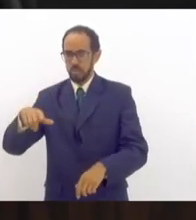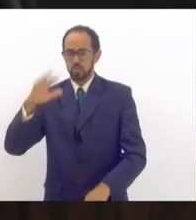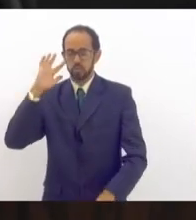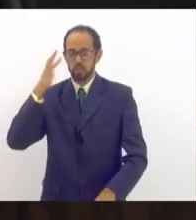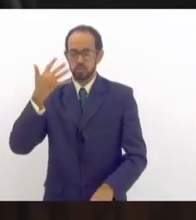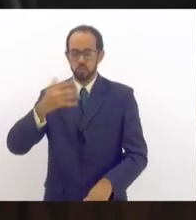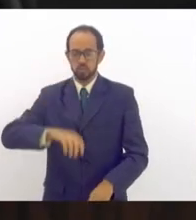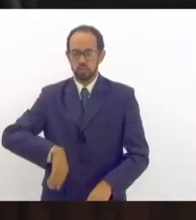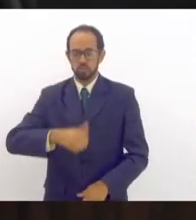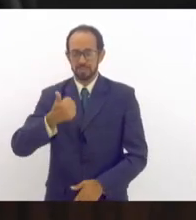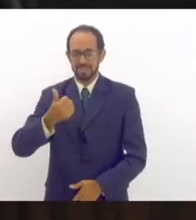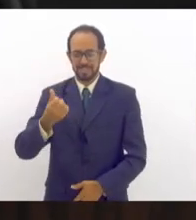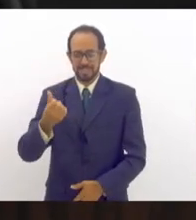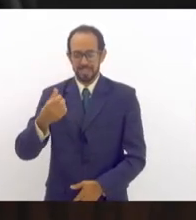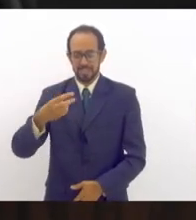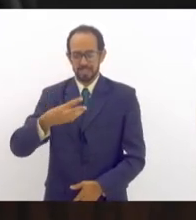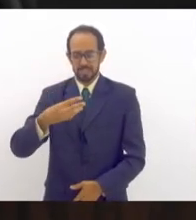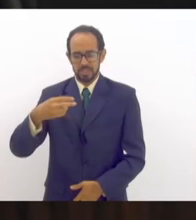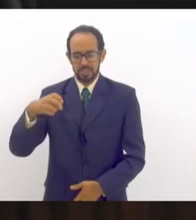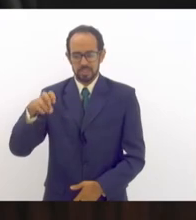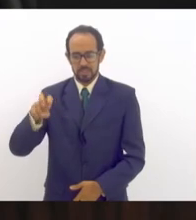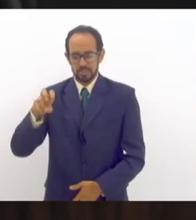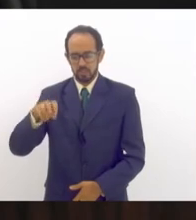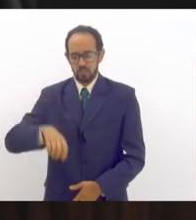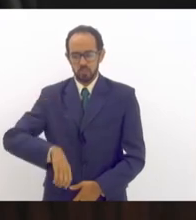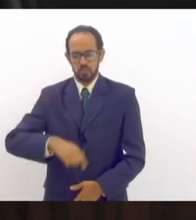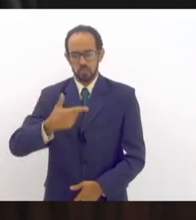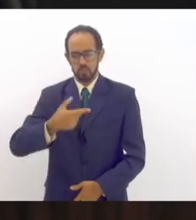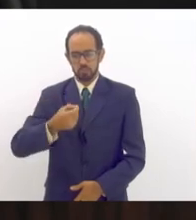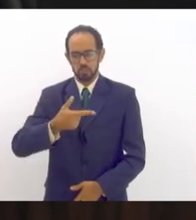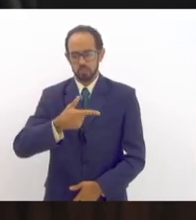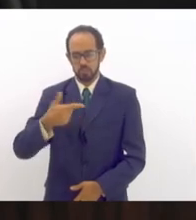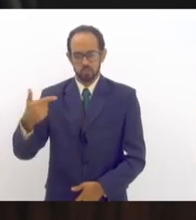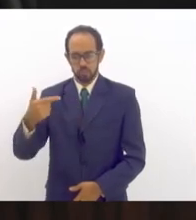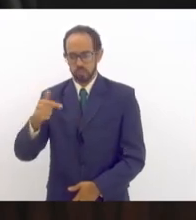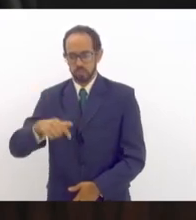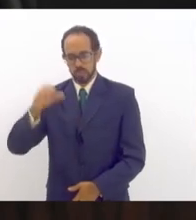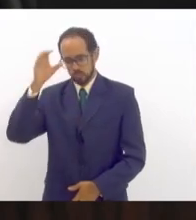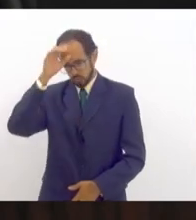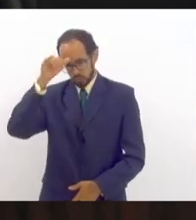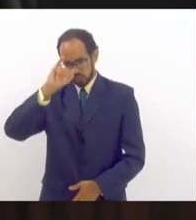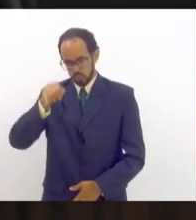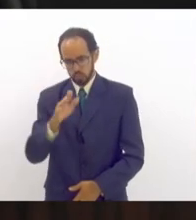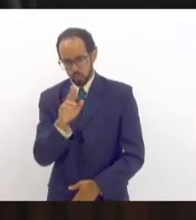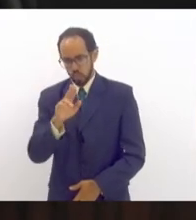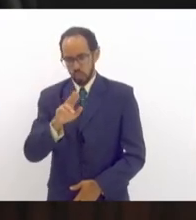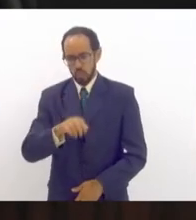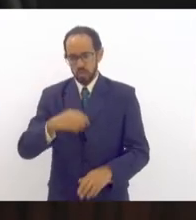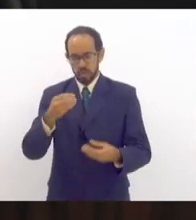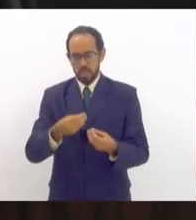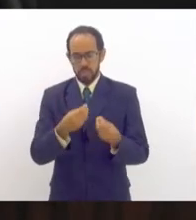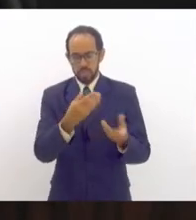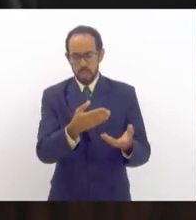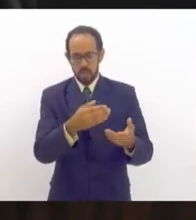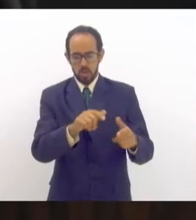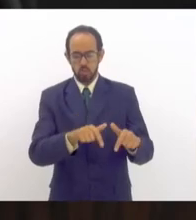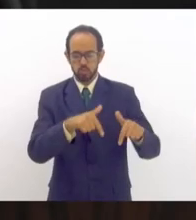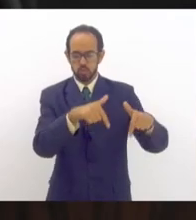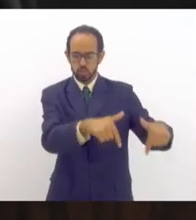1635 bairro 2022 de autoria de deputada tia Ju que concede o título